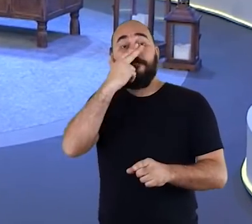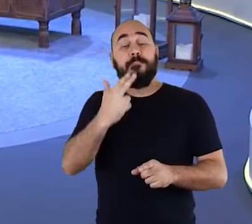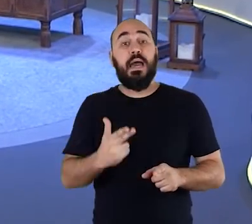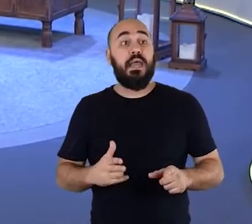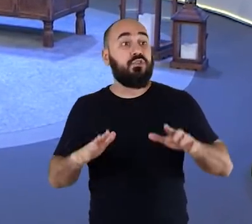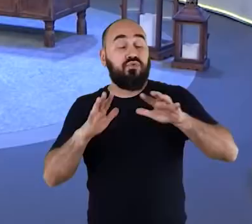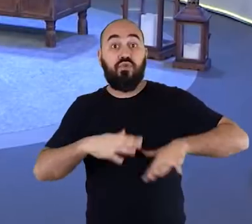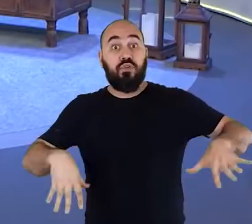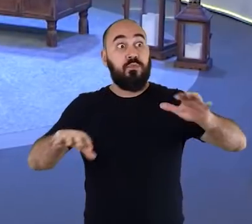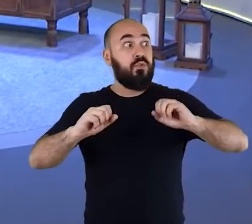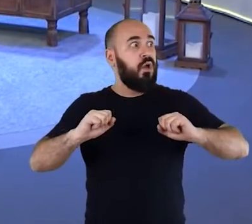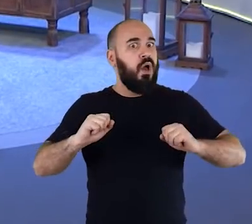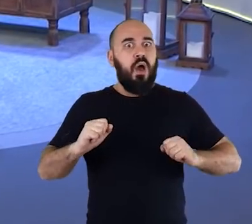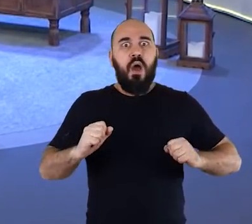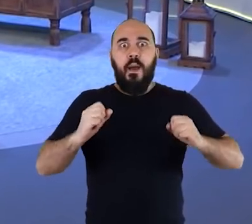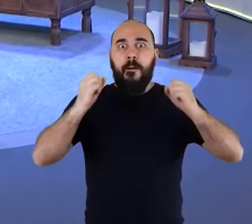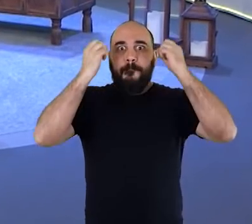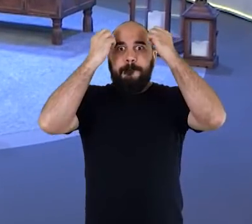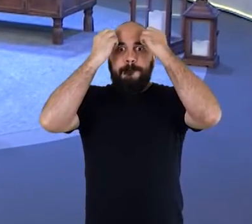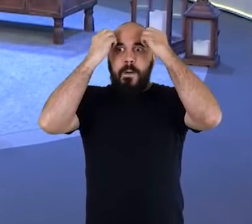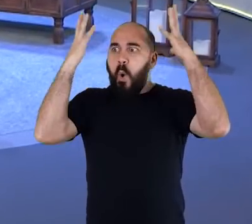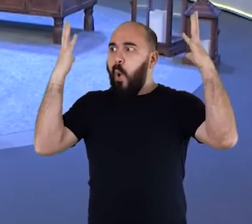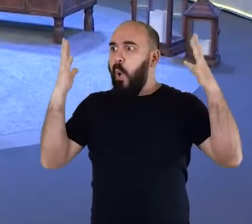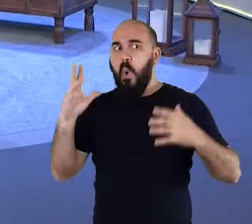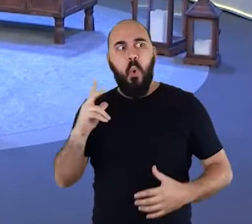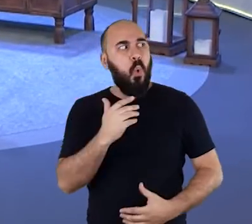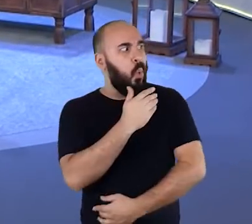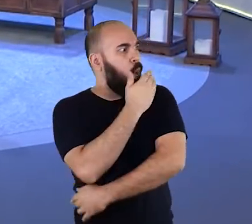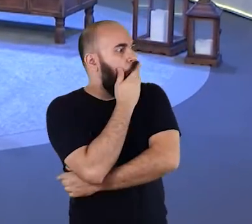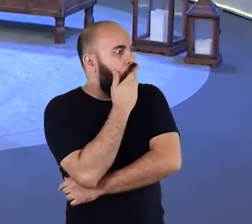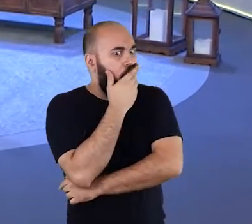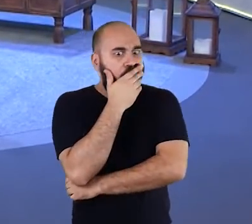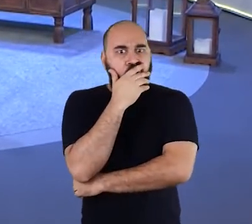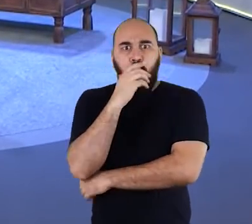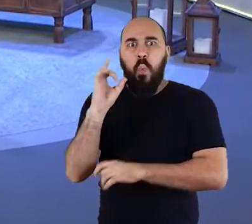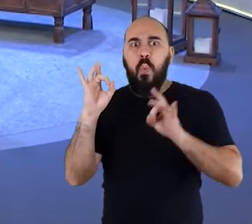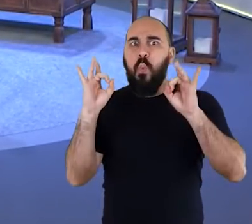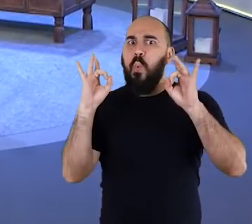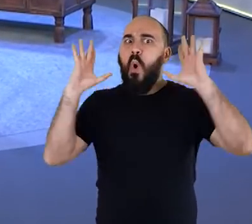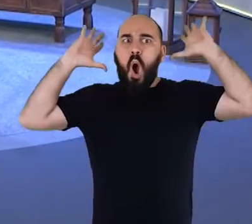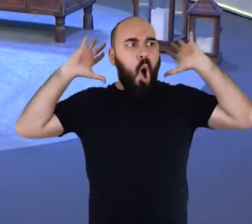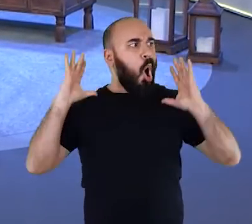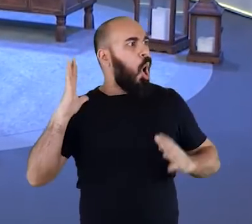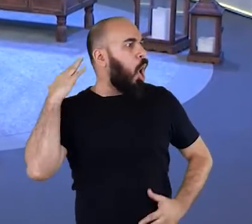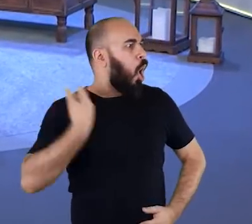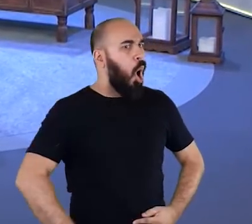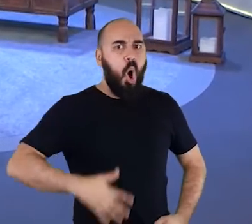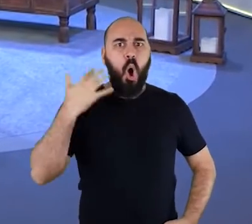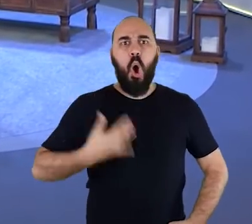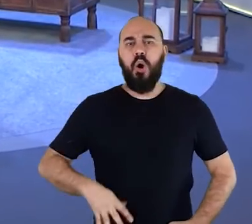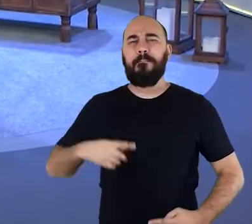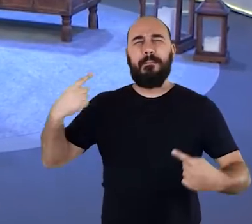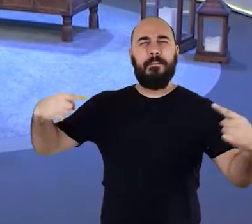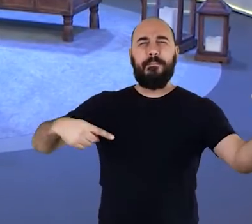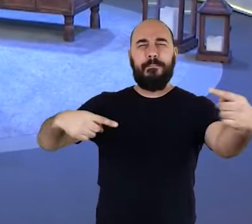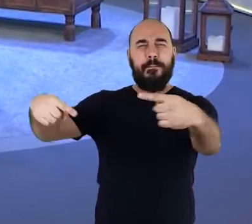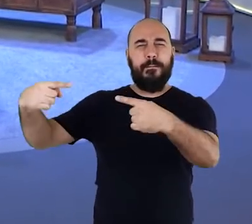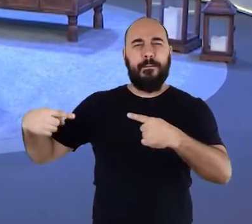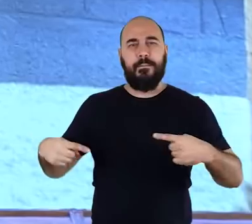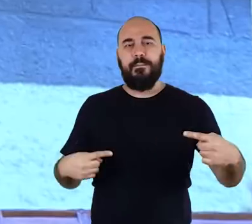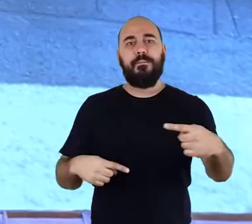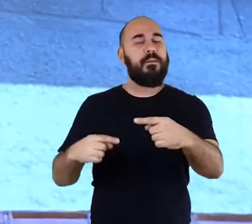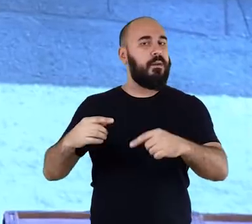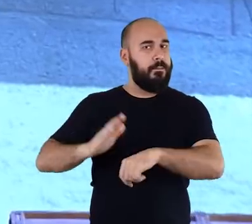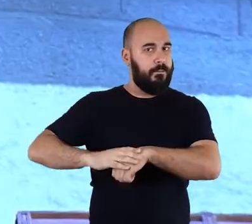ar que já estava carregado de discussões acadêmicas sobre o reinado de Davi e Salomão. Eu vou explicar a você por quê.